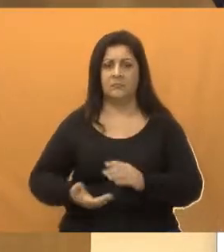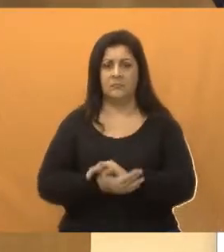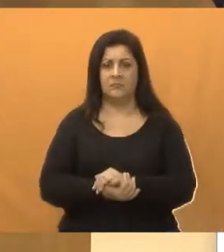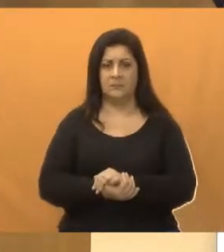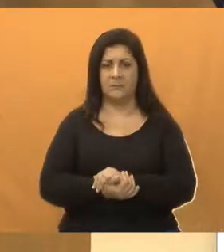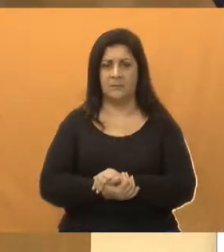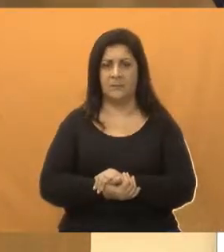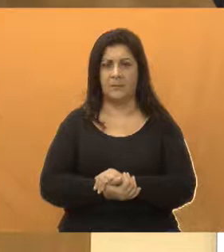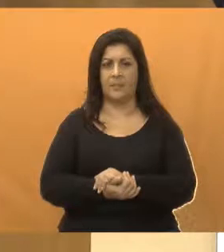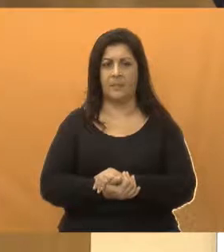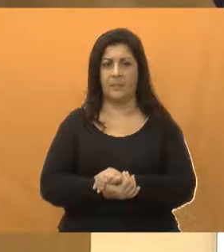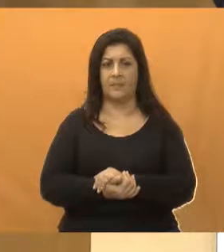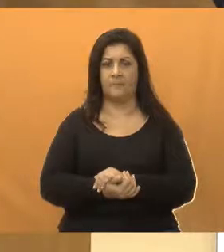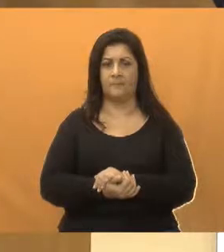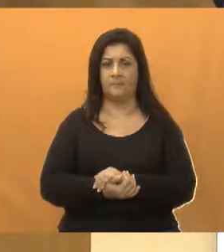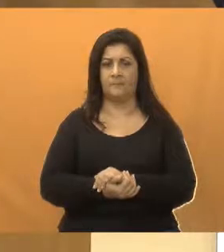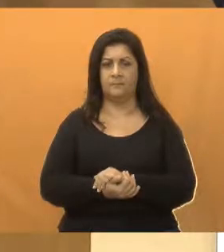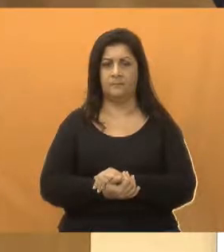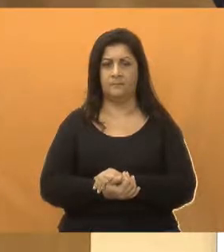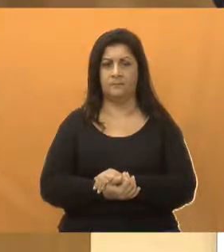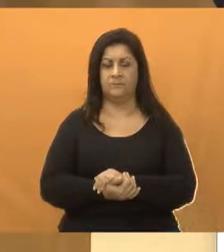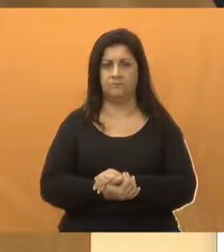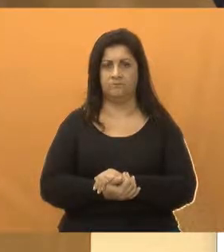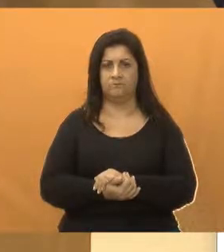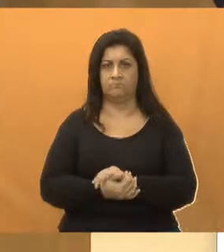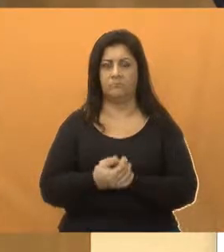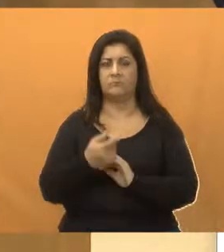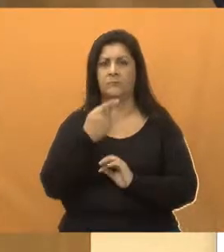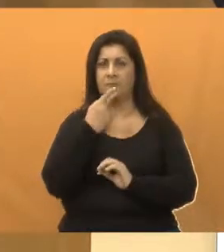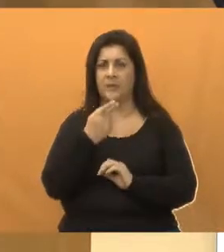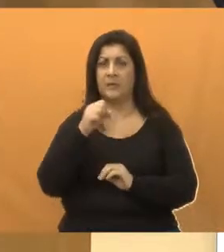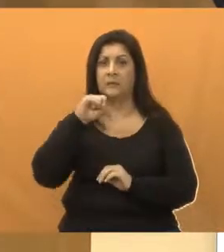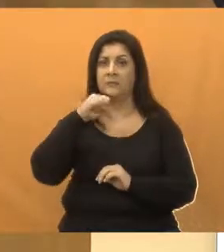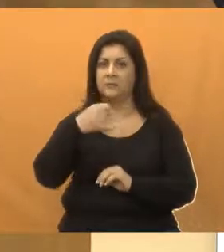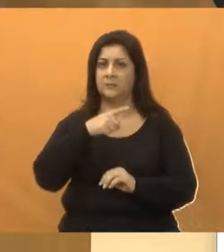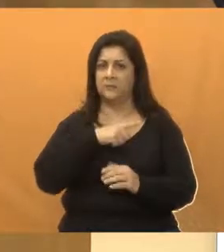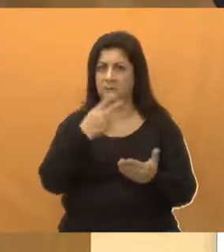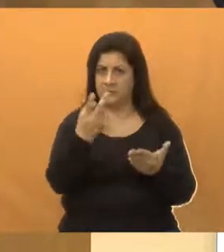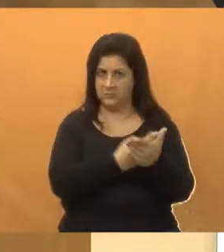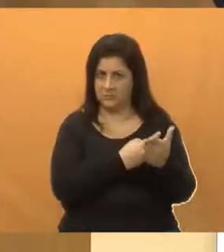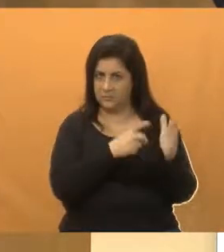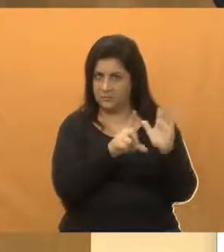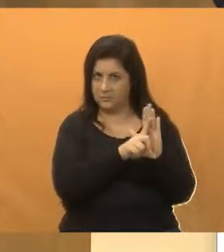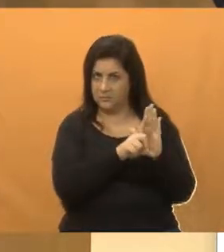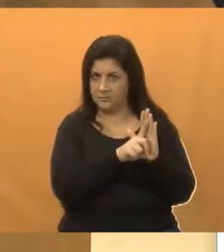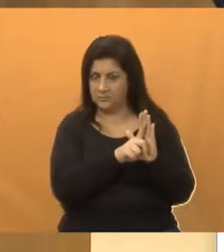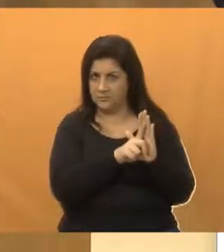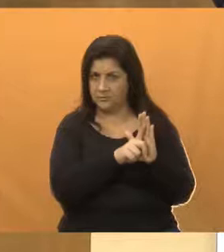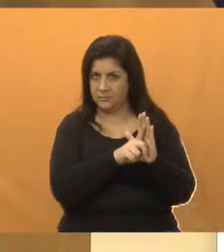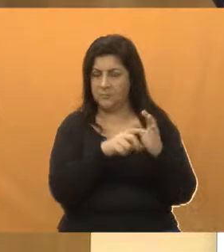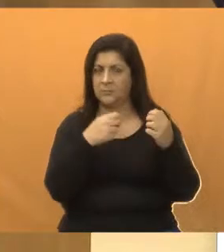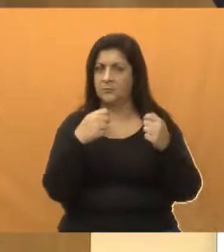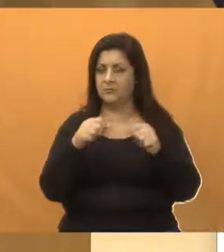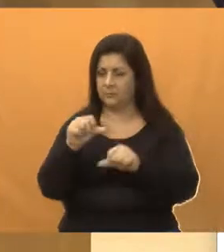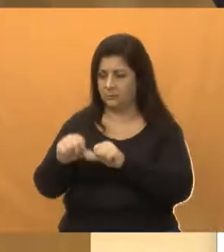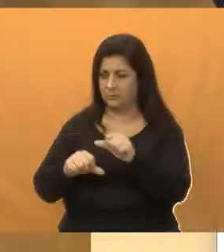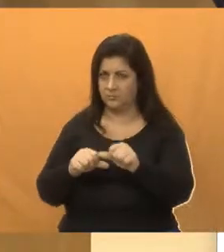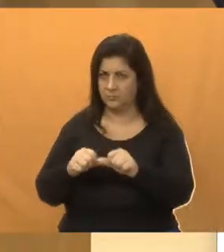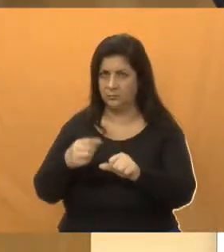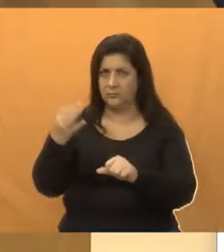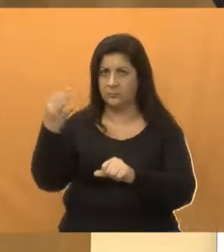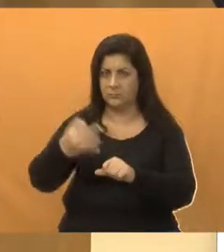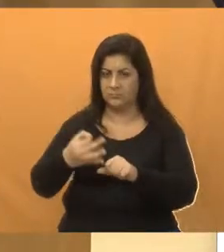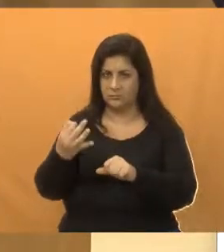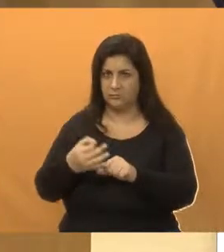Eu confesso que eu digo o seguinte, se era um erro que tinha na lei, corrigir o erro, nós corrigimos,